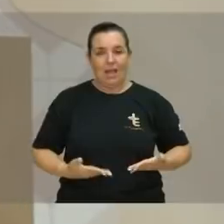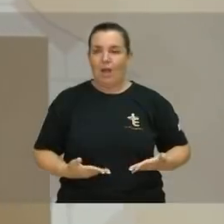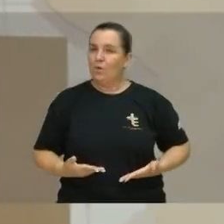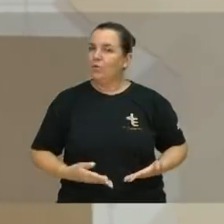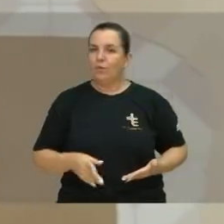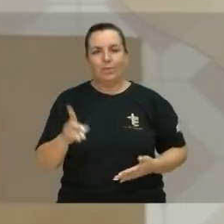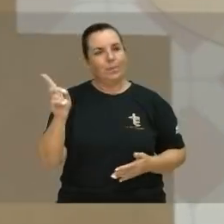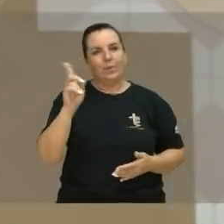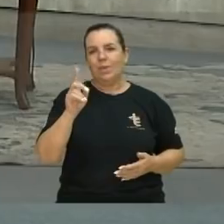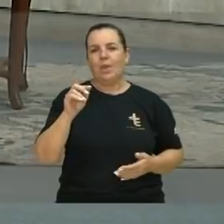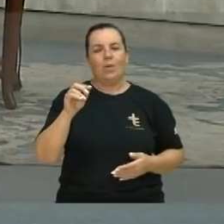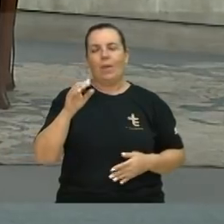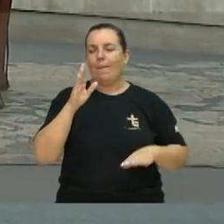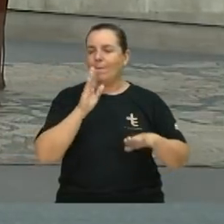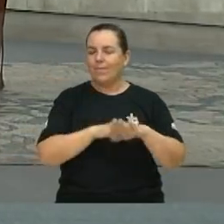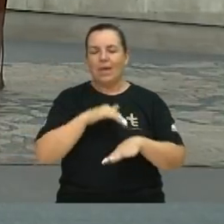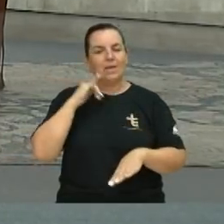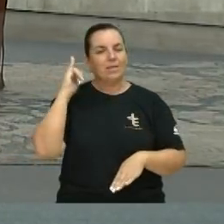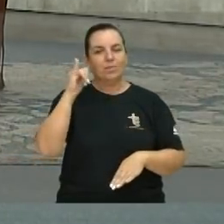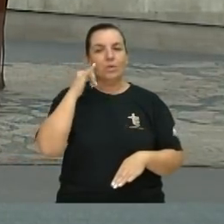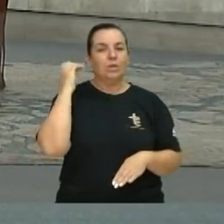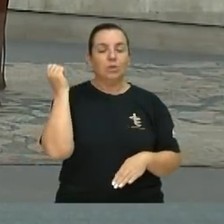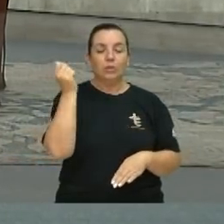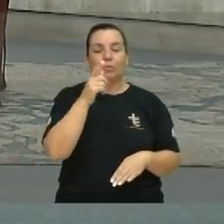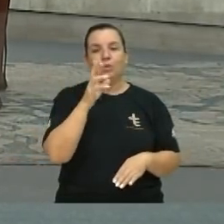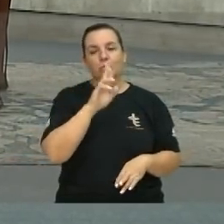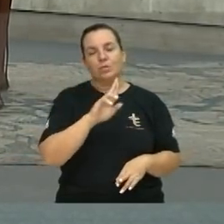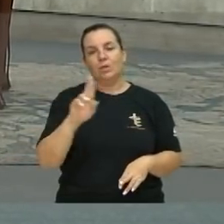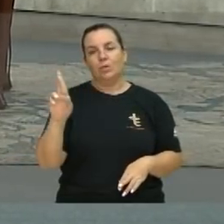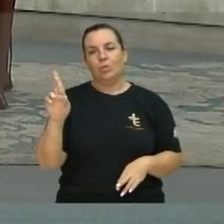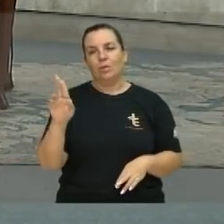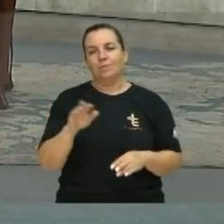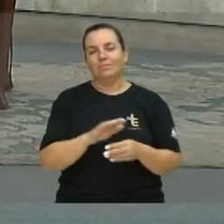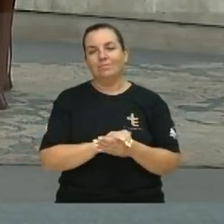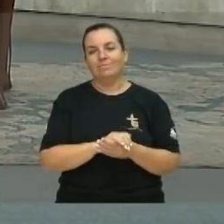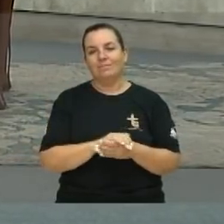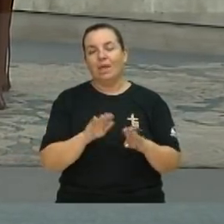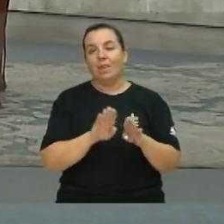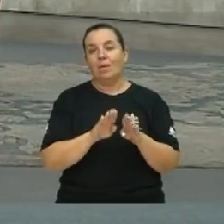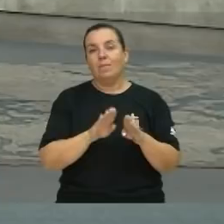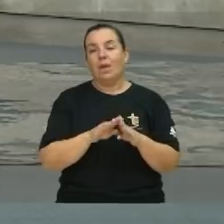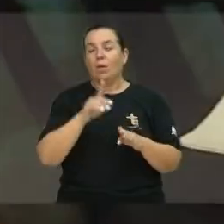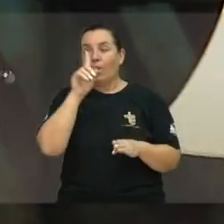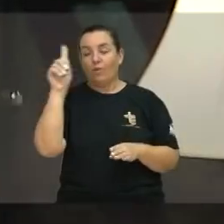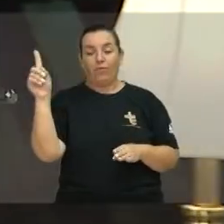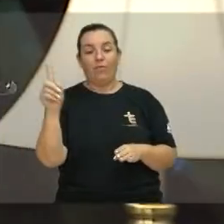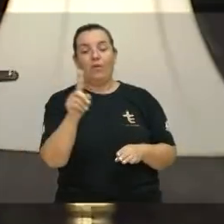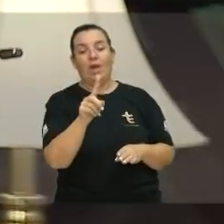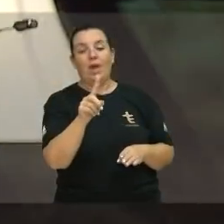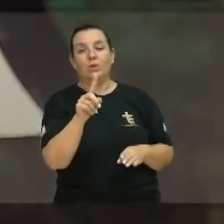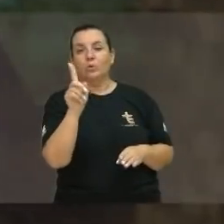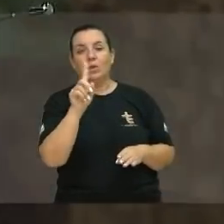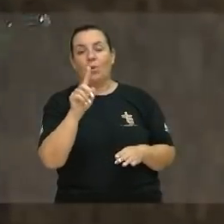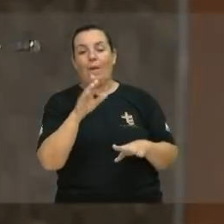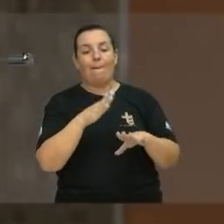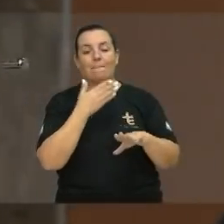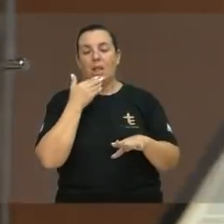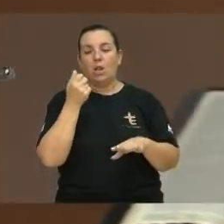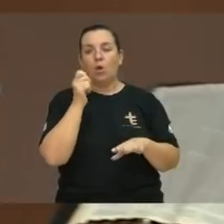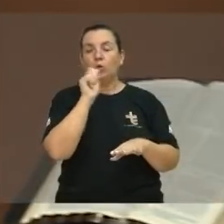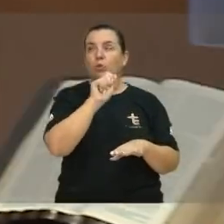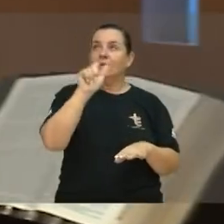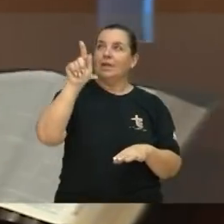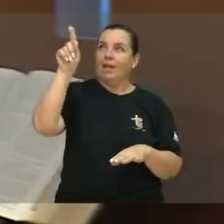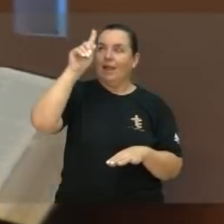senhor e nem um enviado maior do que queimou envia